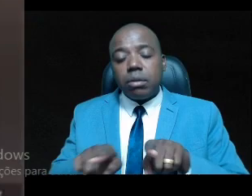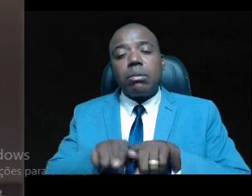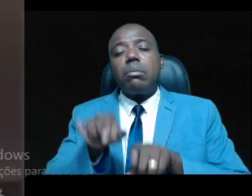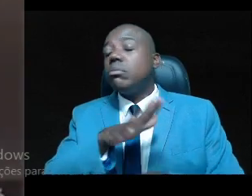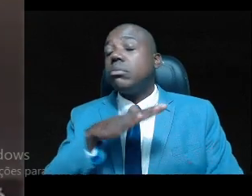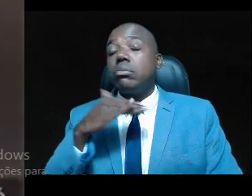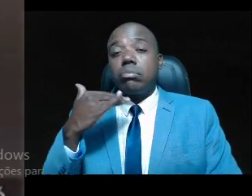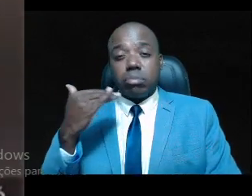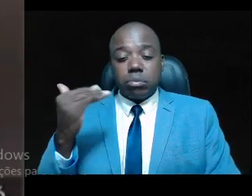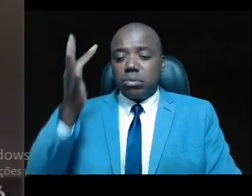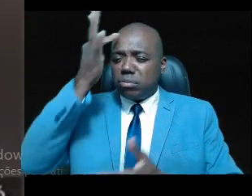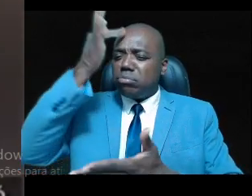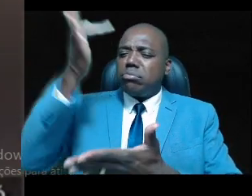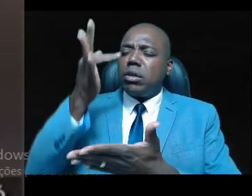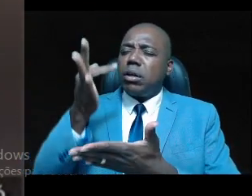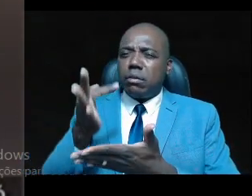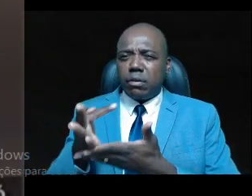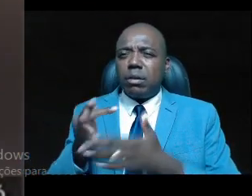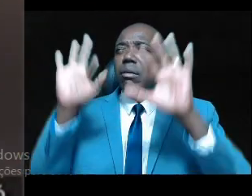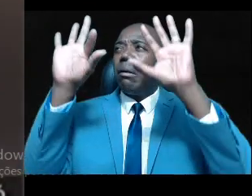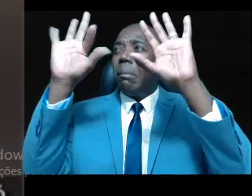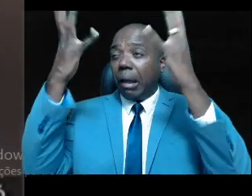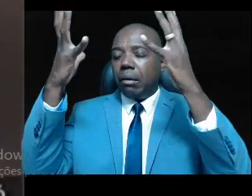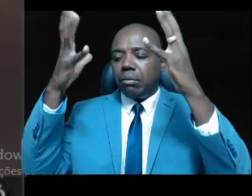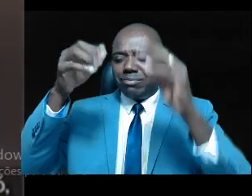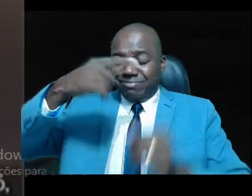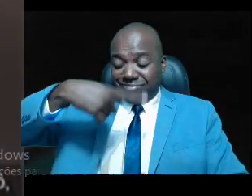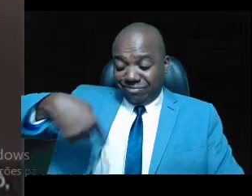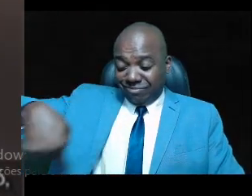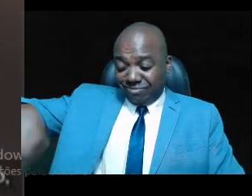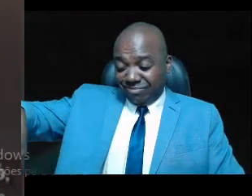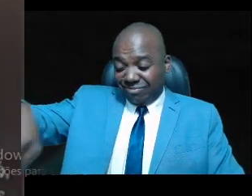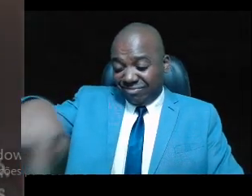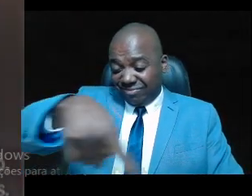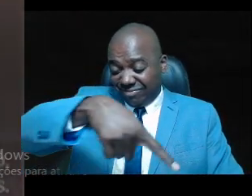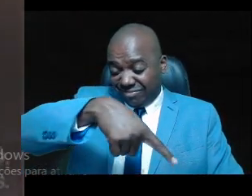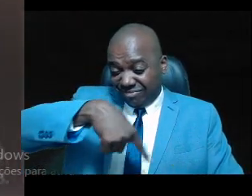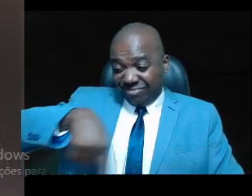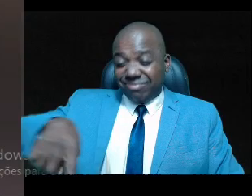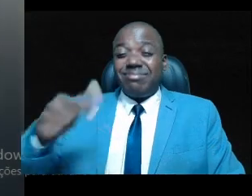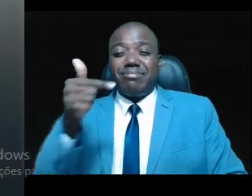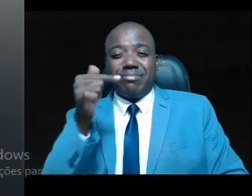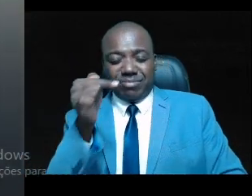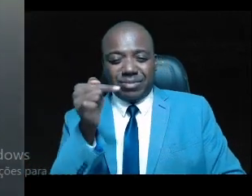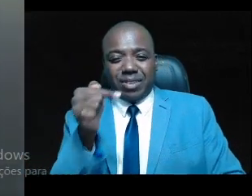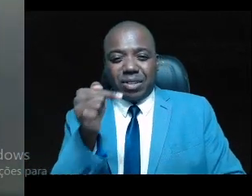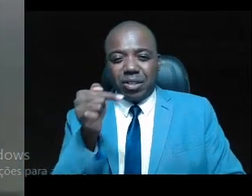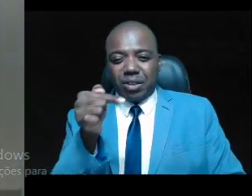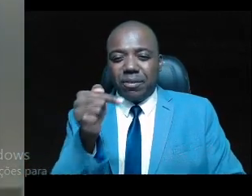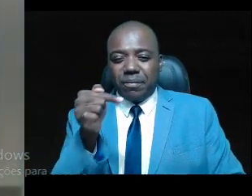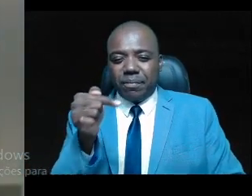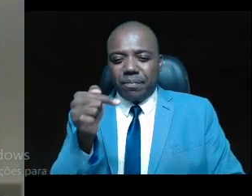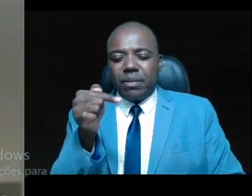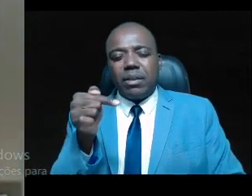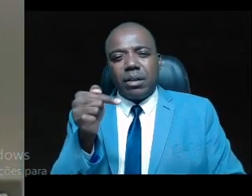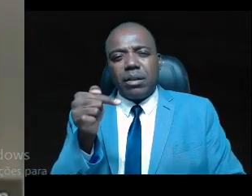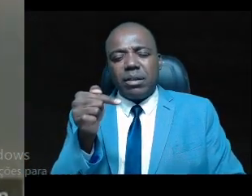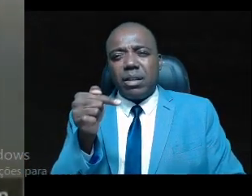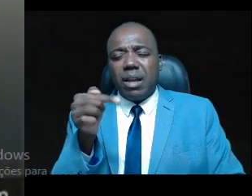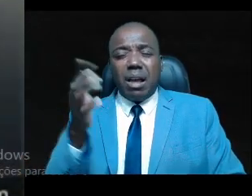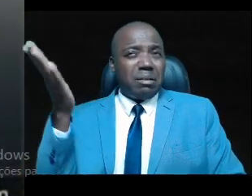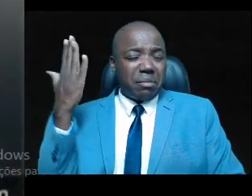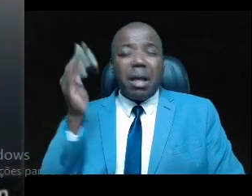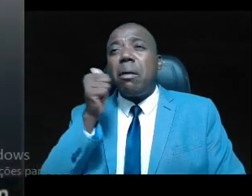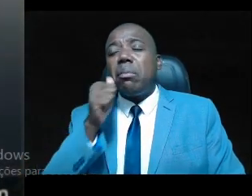Pela fé caíram os muros de Jericó, sendo rodeado durante 7 dias. Pela fé, Raabe, a meretriz,